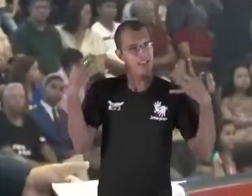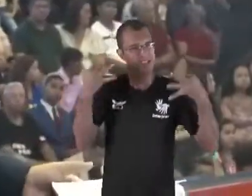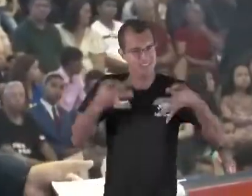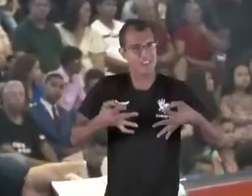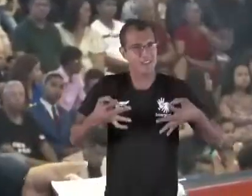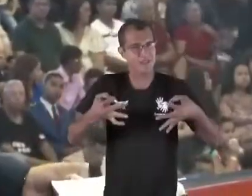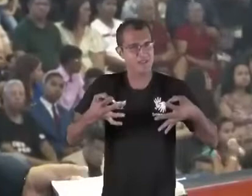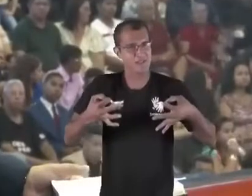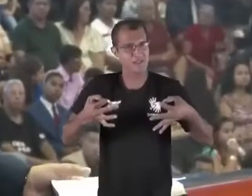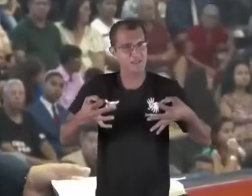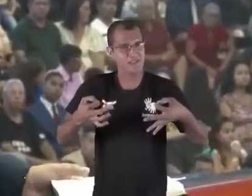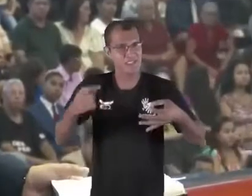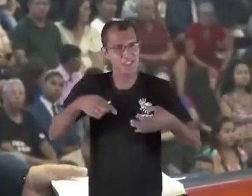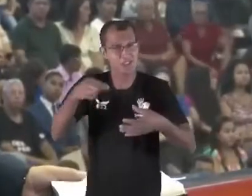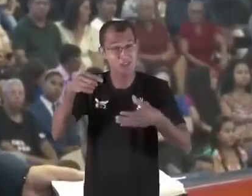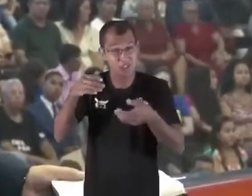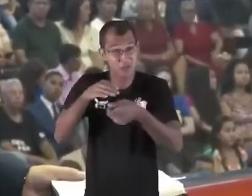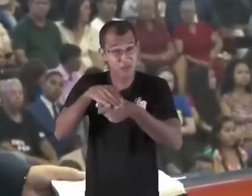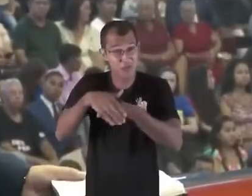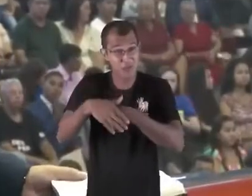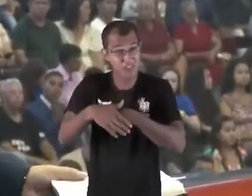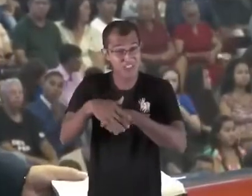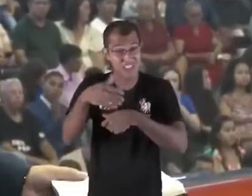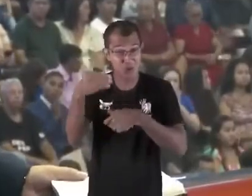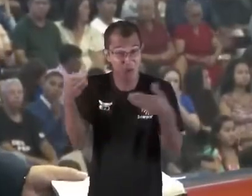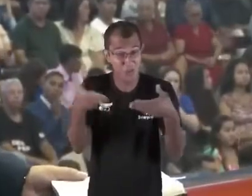nesta noite, nestes dias,